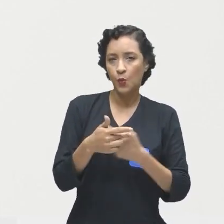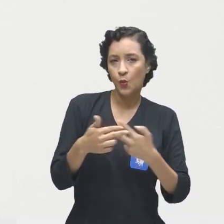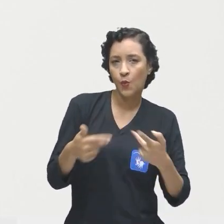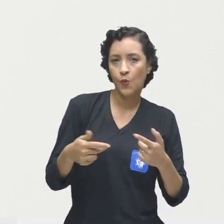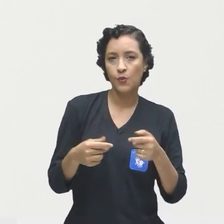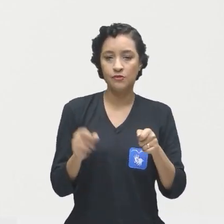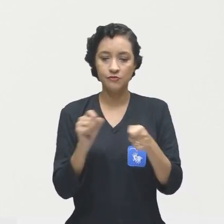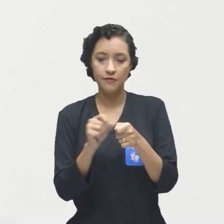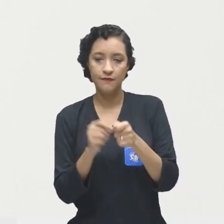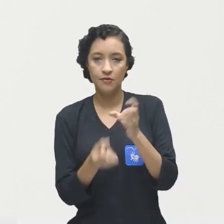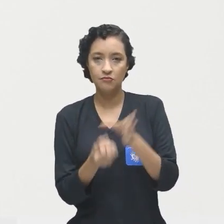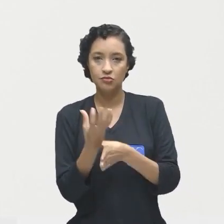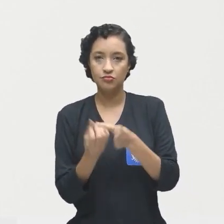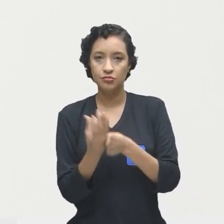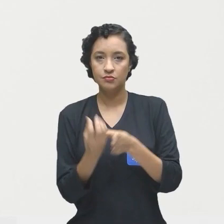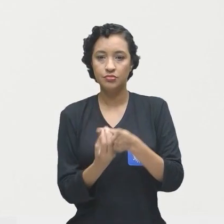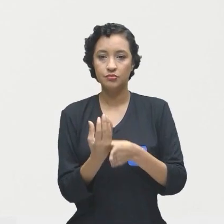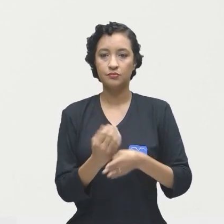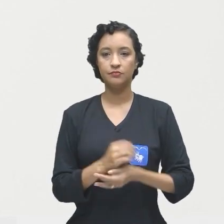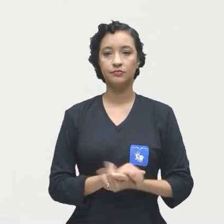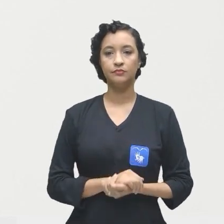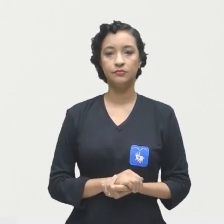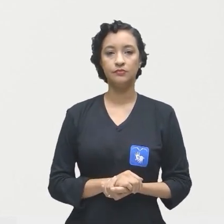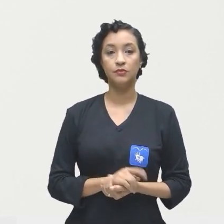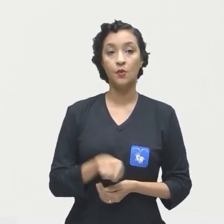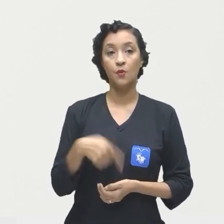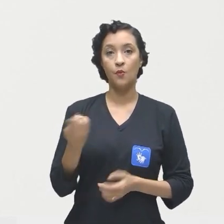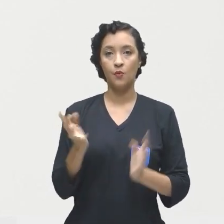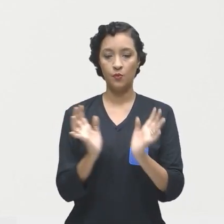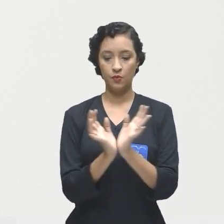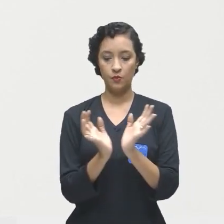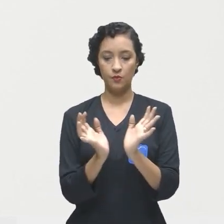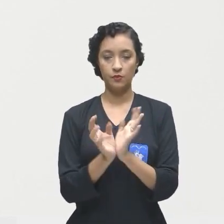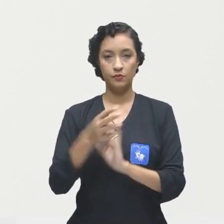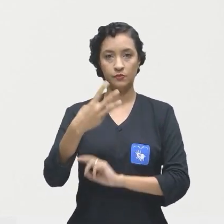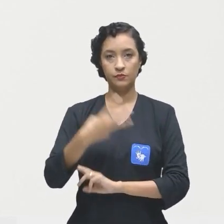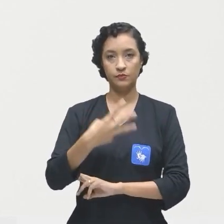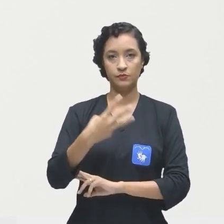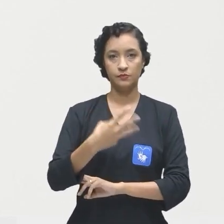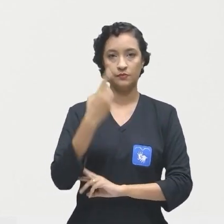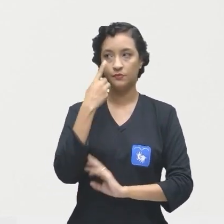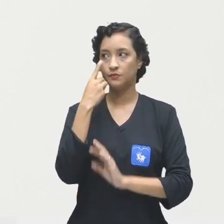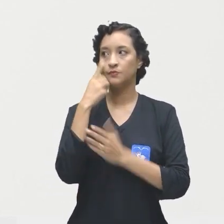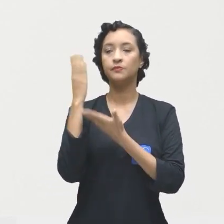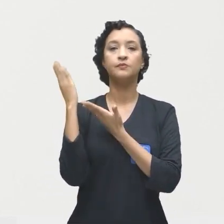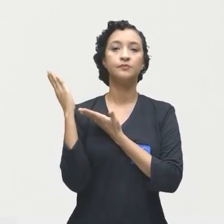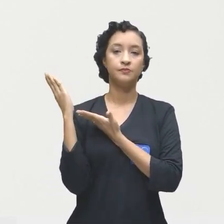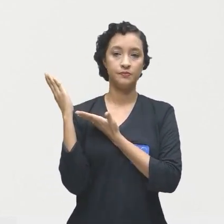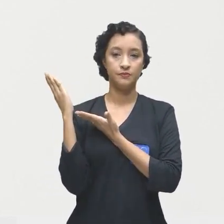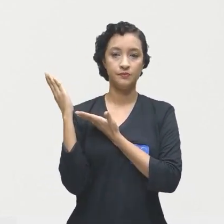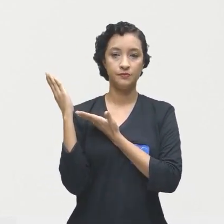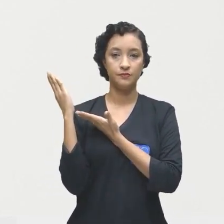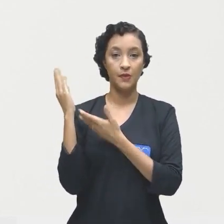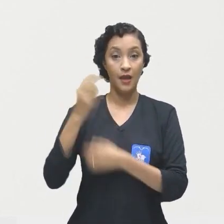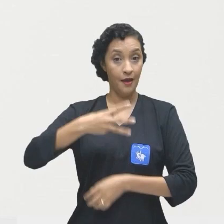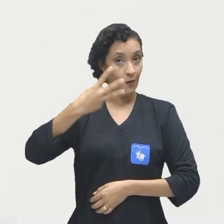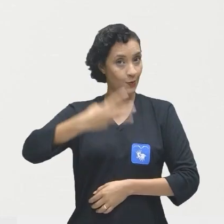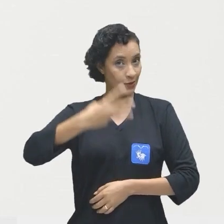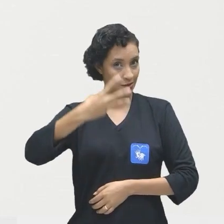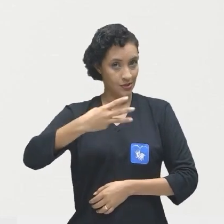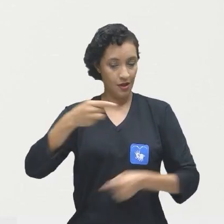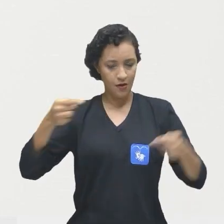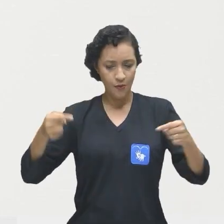E o terceiro? Vamos conhecer o terceiro setor? é o terciário, está